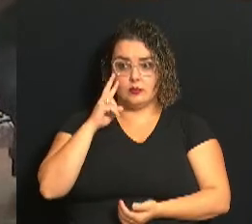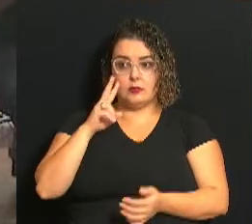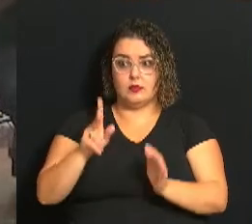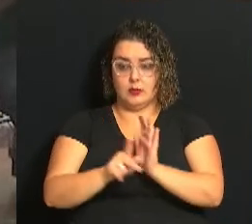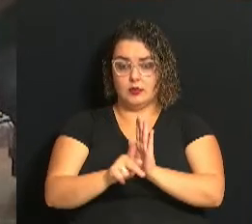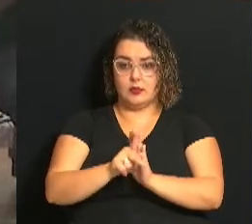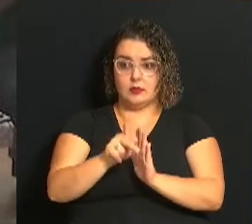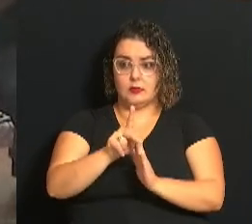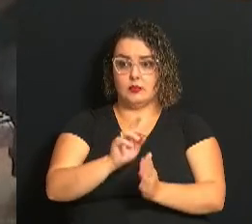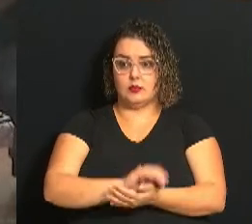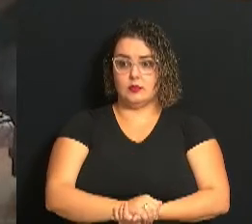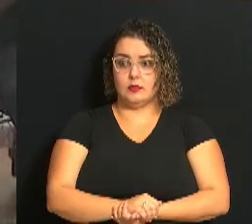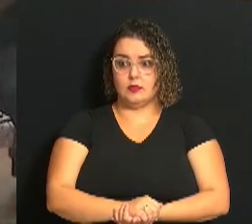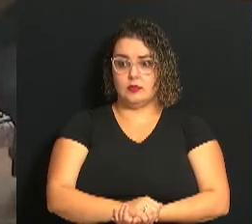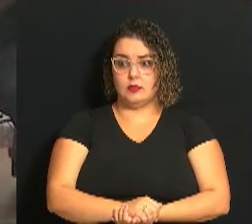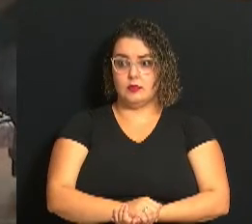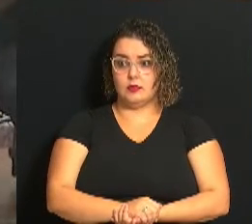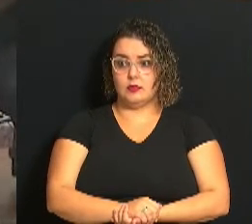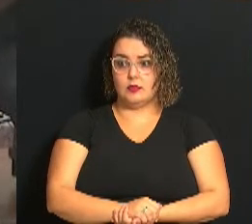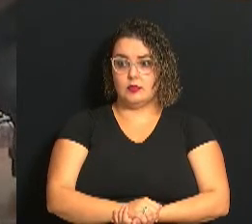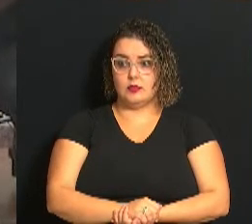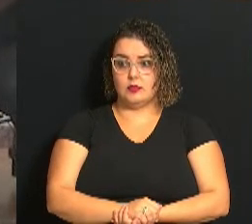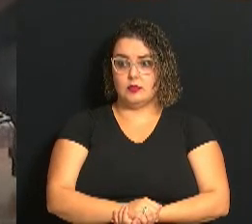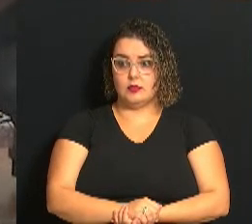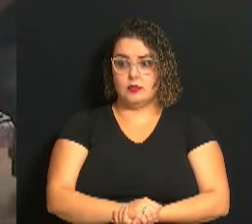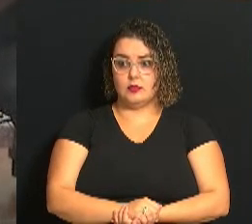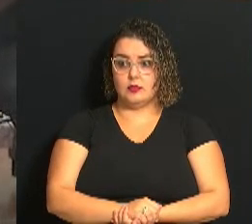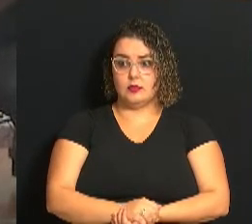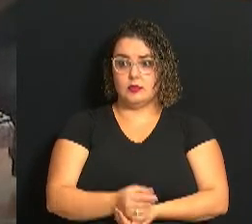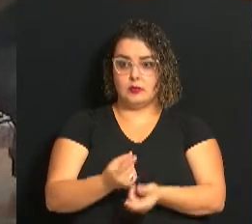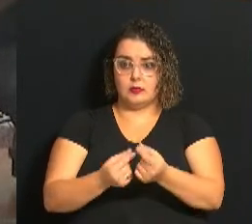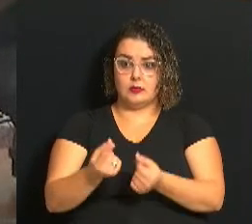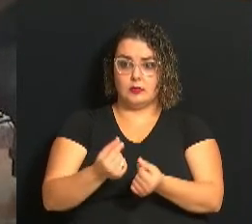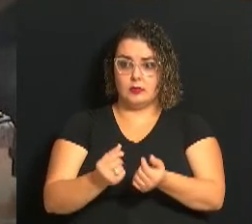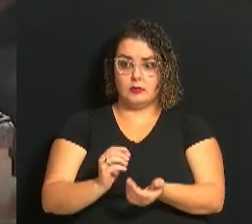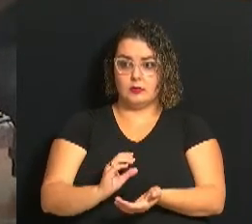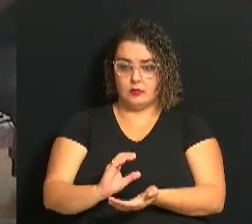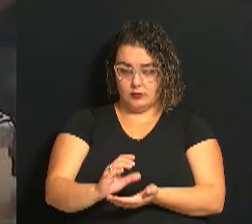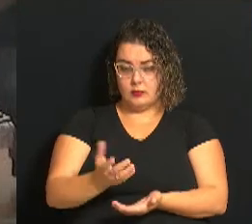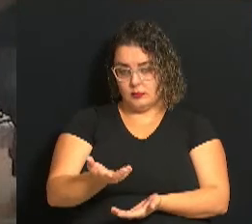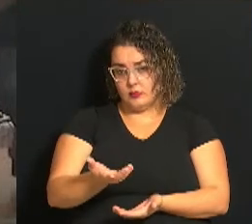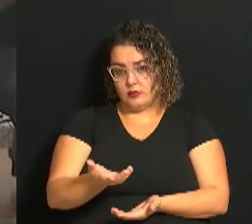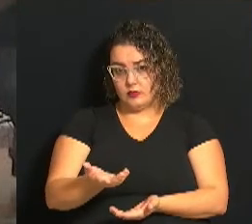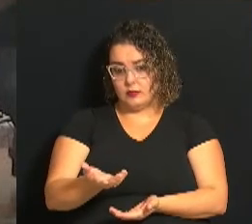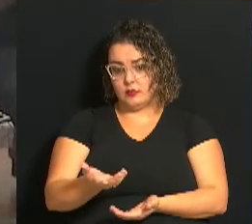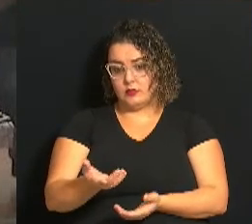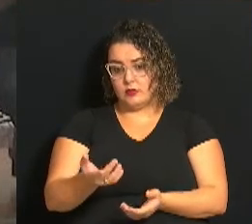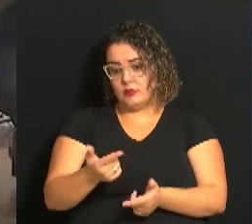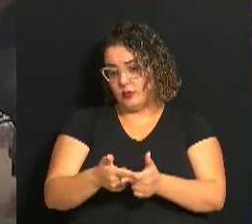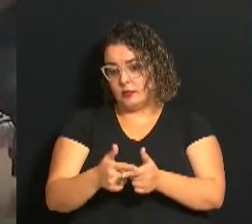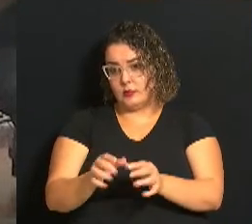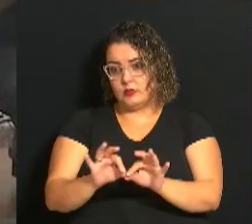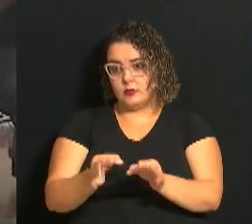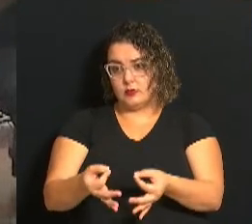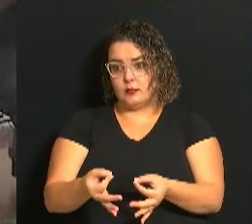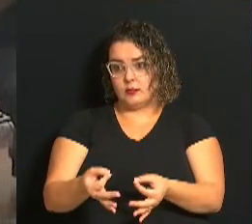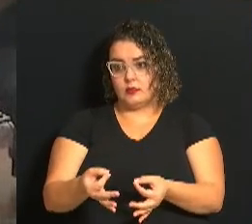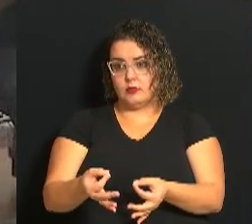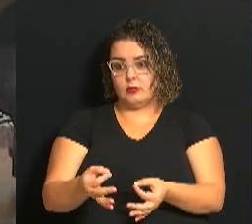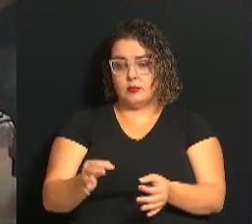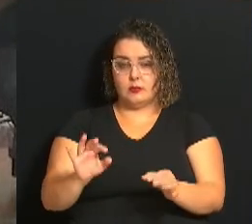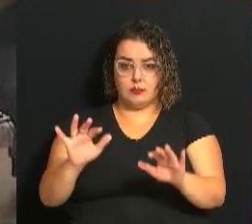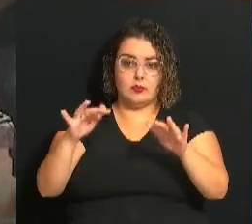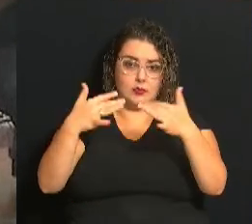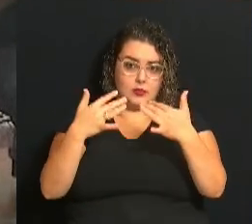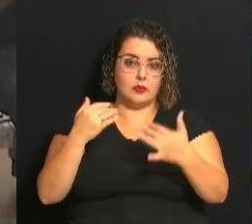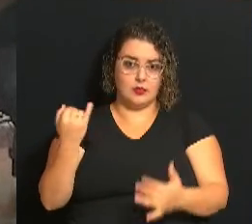só um óbice aqui, que era o ordenador de despesa, que já foi sanado esse problema. A secretaria, para quem nos assiste, é